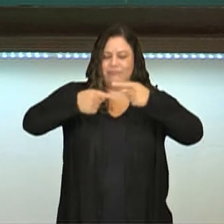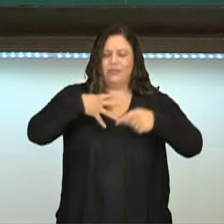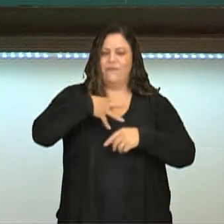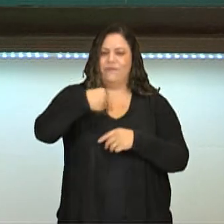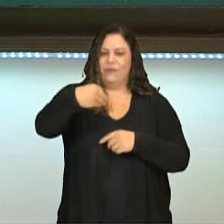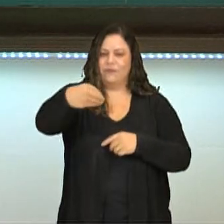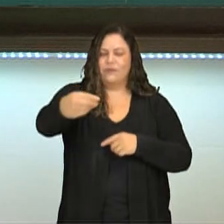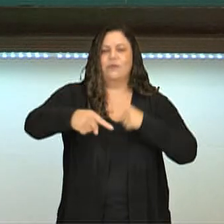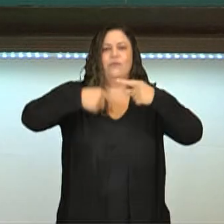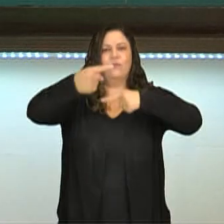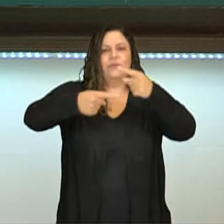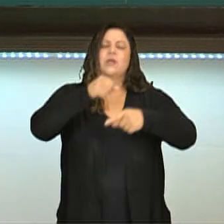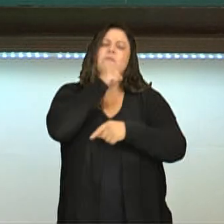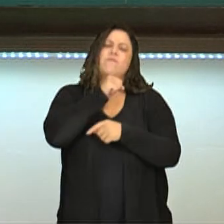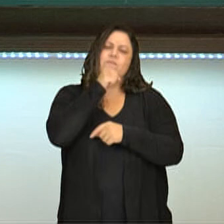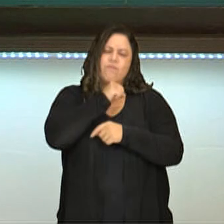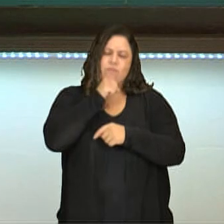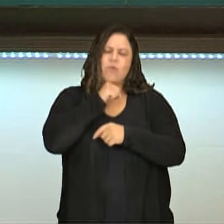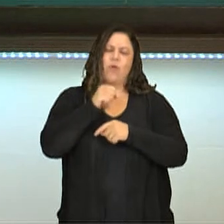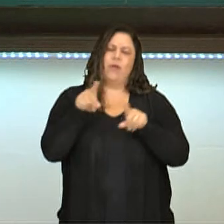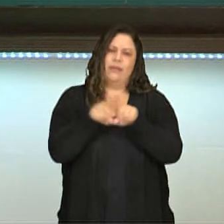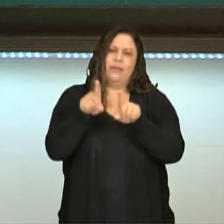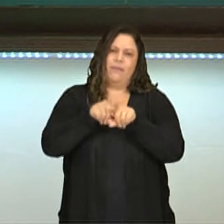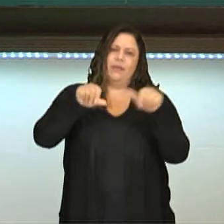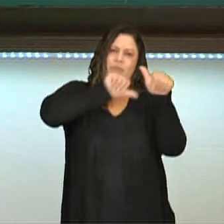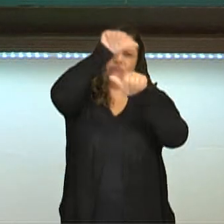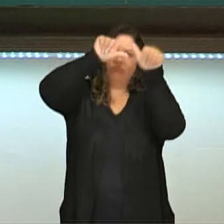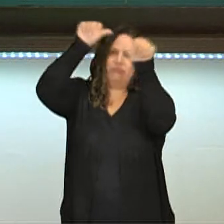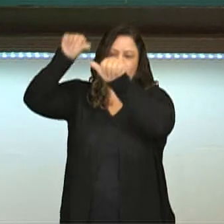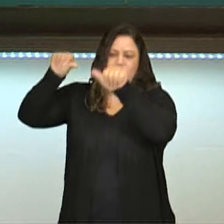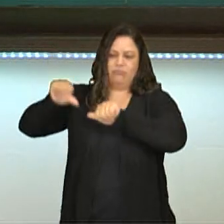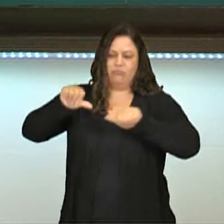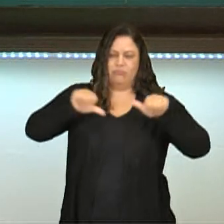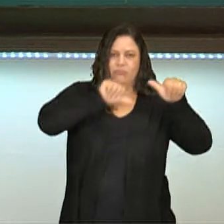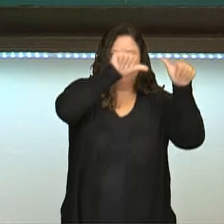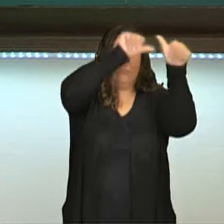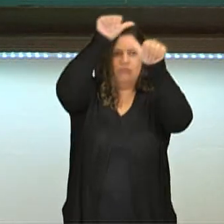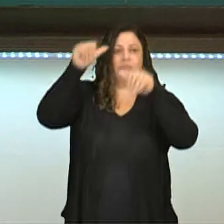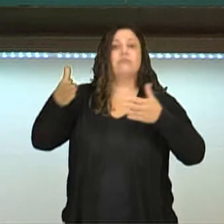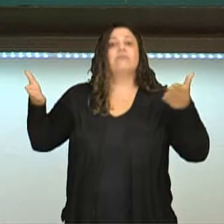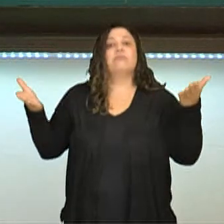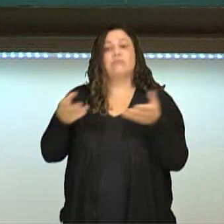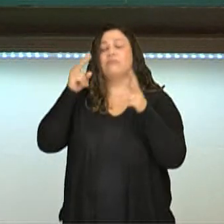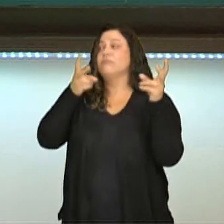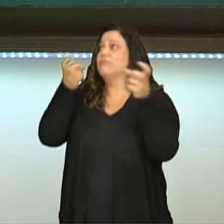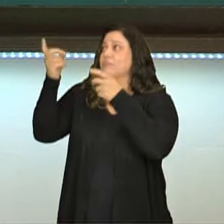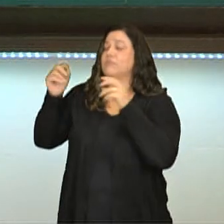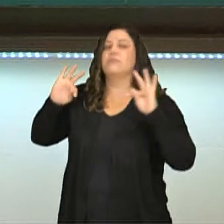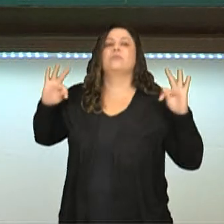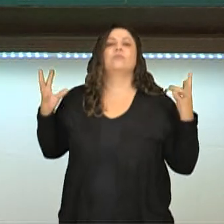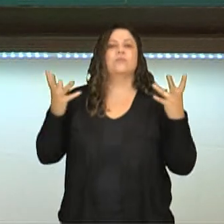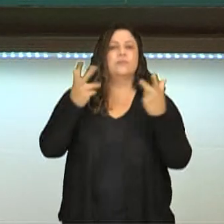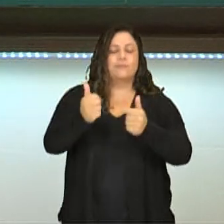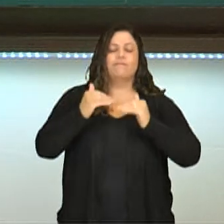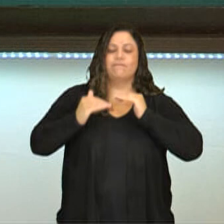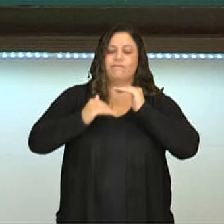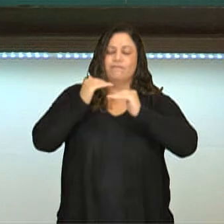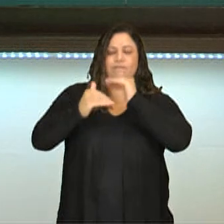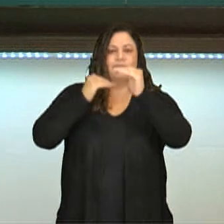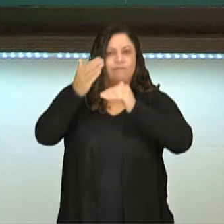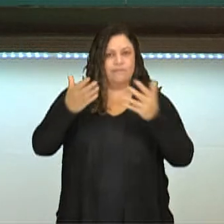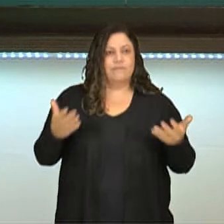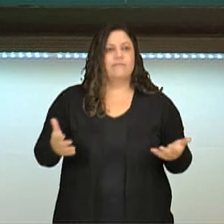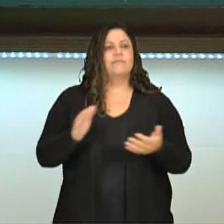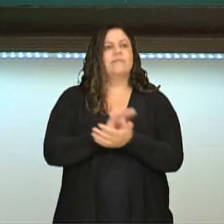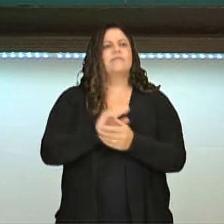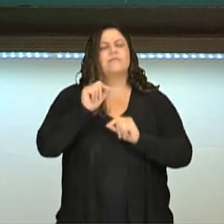e eles morrem dentro de um ciclo vital. Muito bem. Então, dizendo ali, todos os seres vivos crescem. O que significa